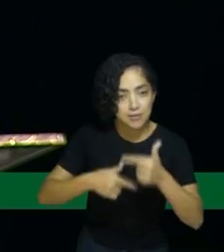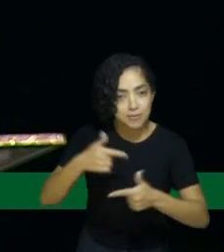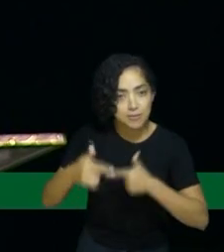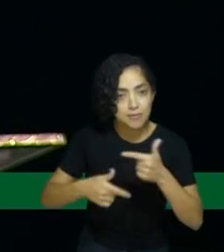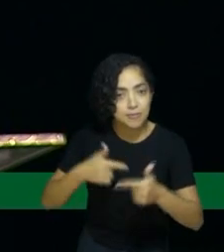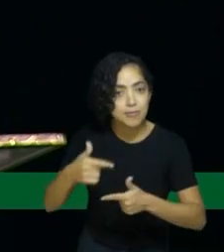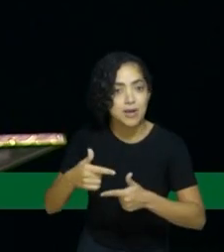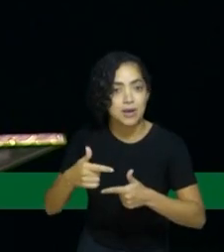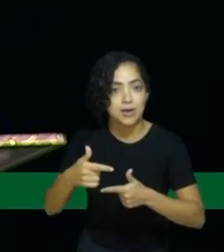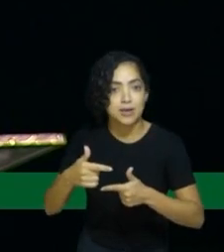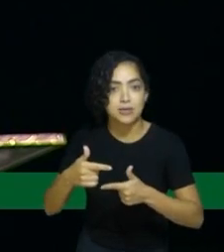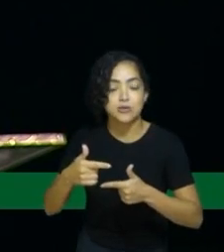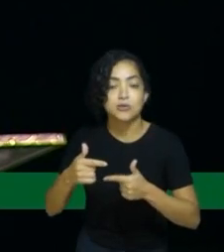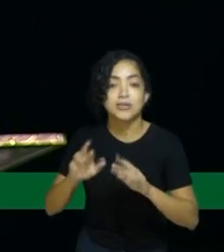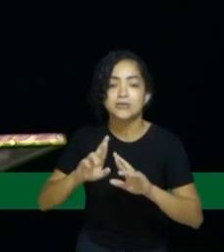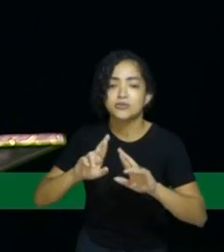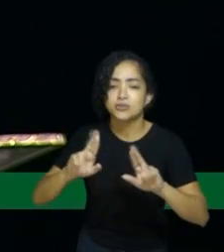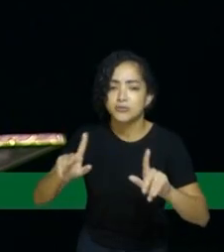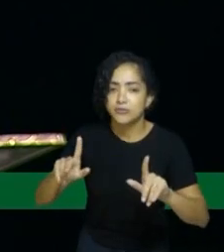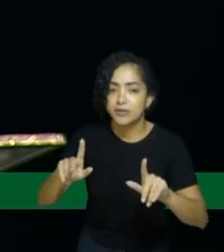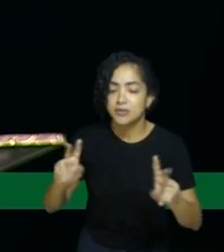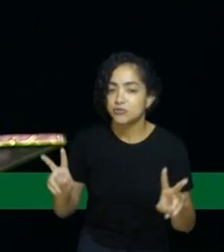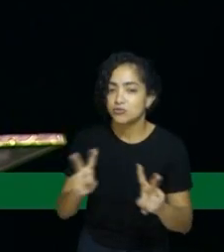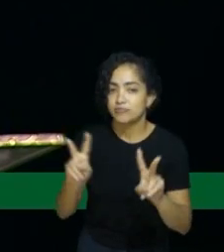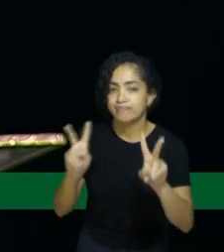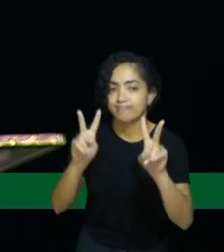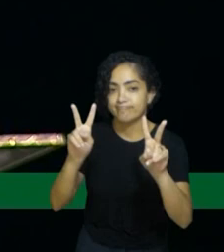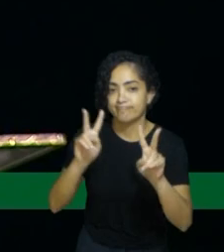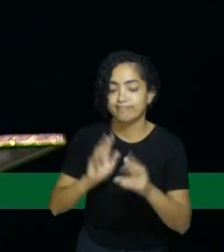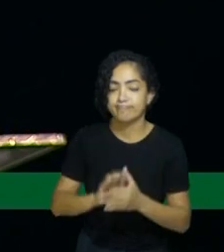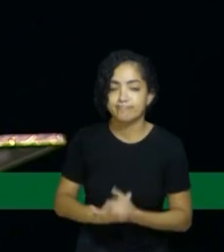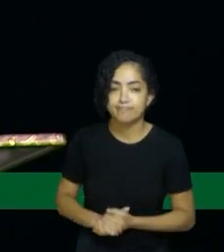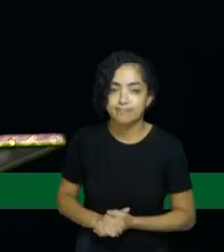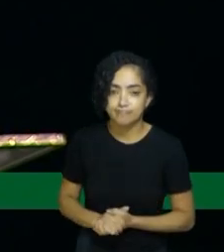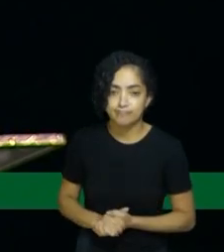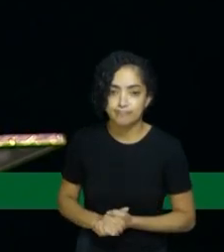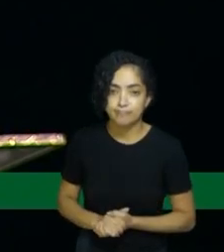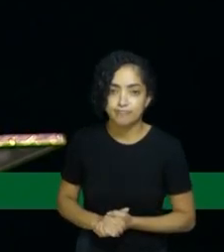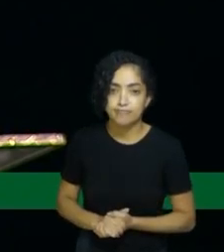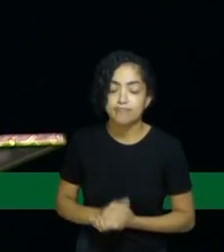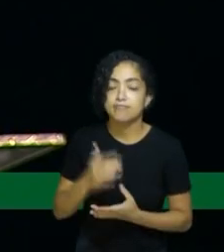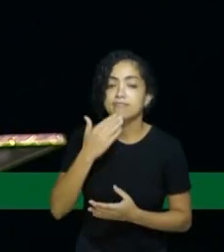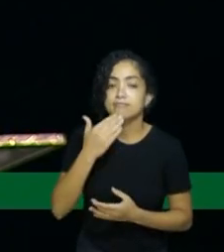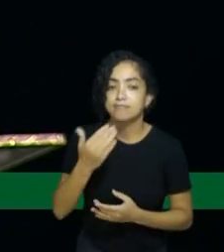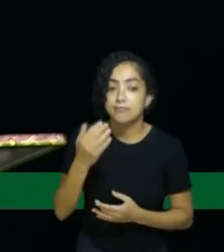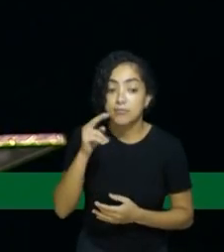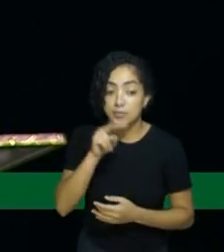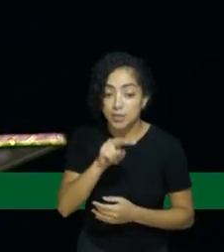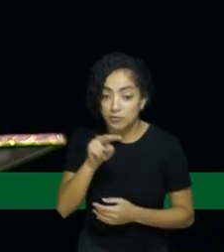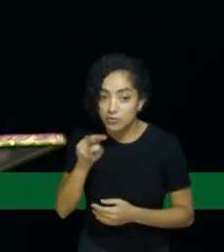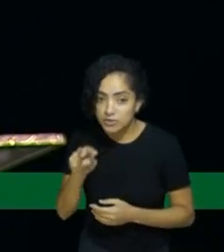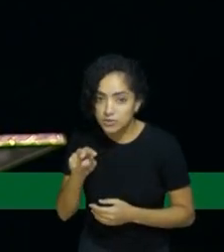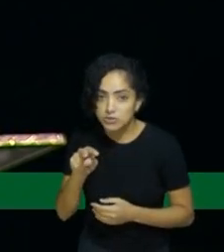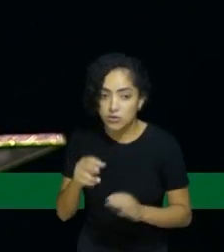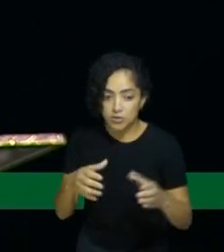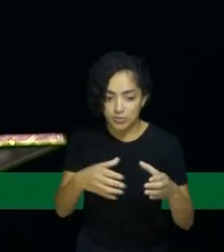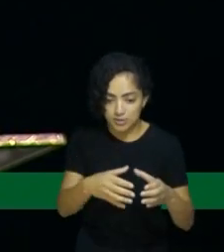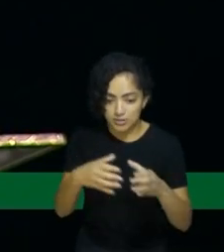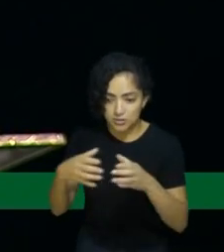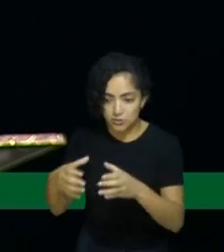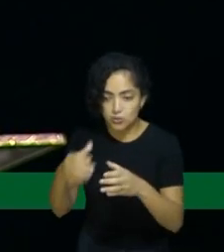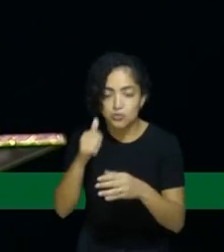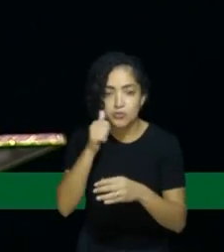sem igual e de um valor inestimável Pedimos que olhem para as redes femininas com